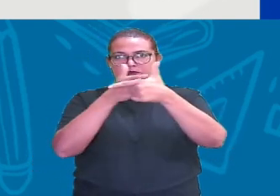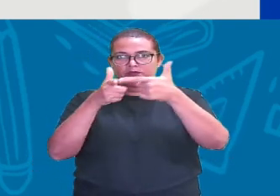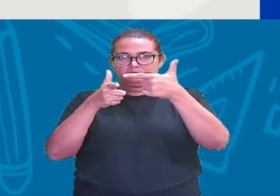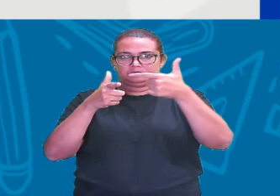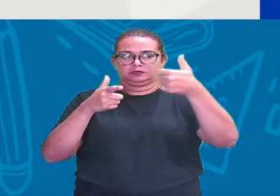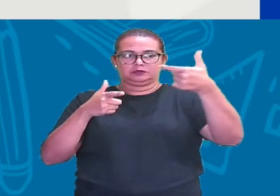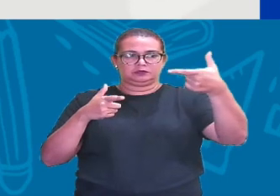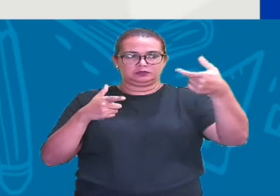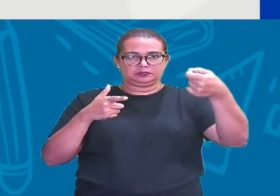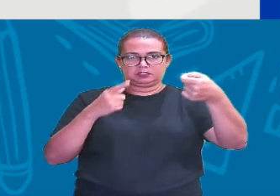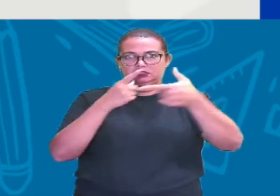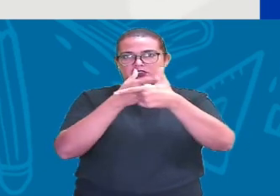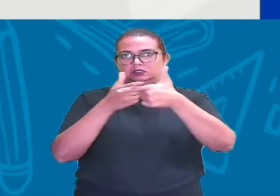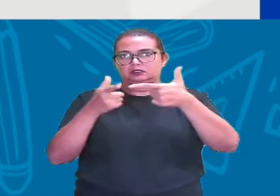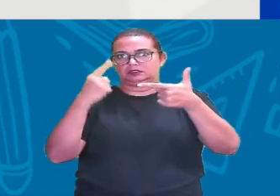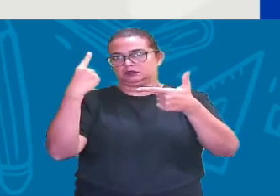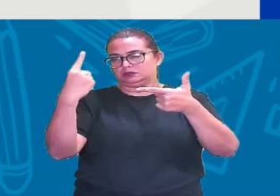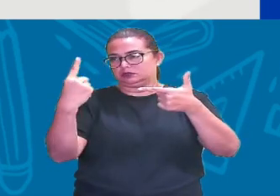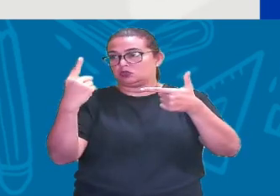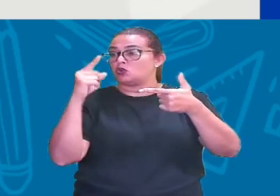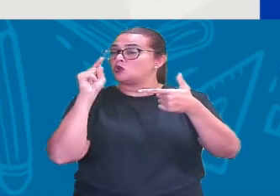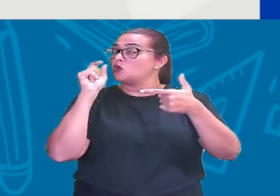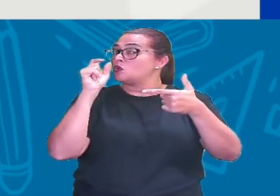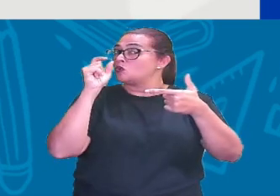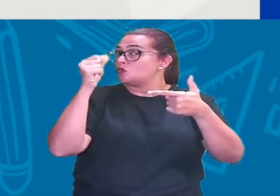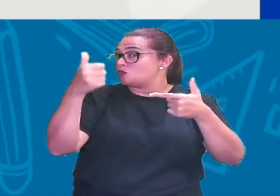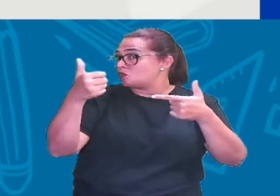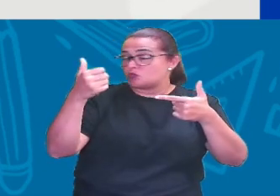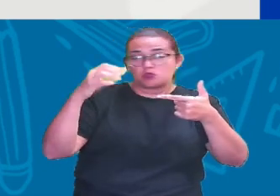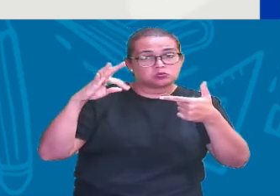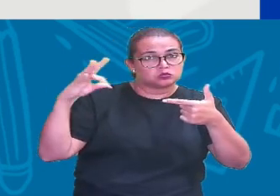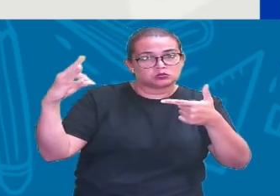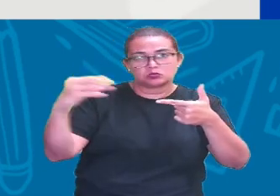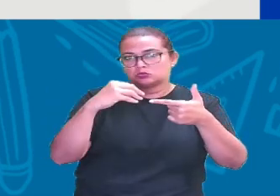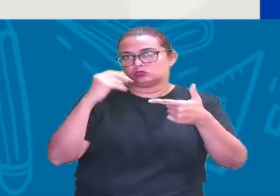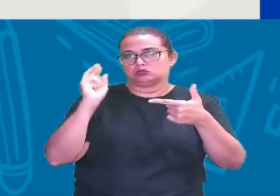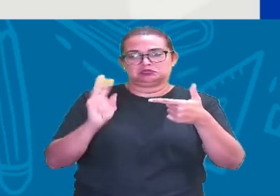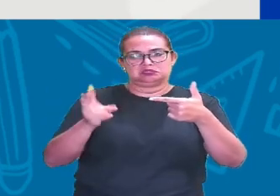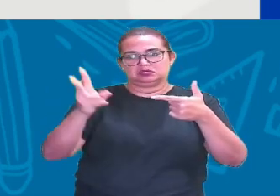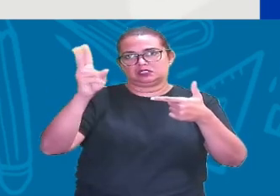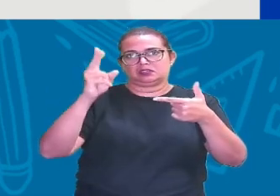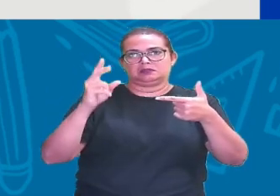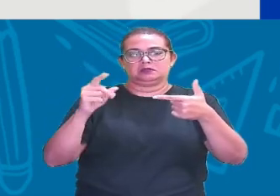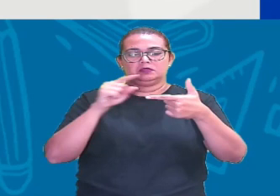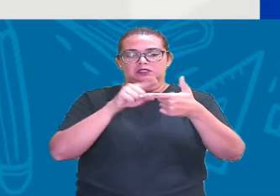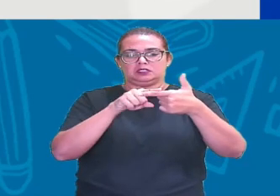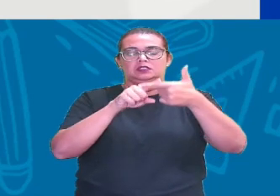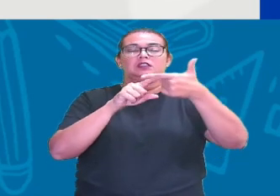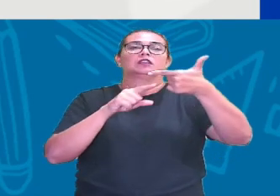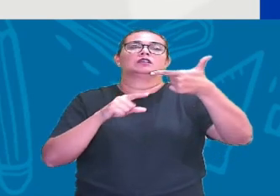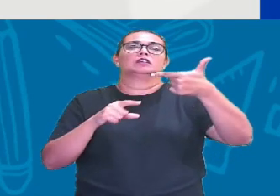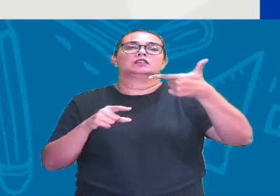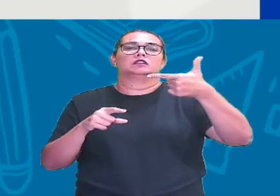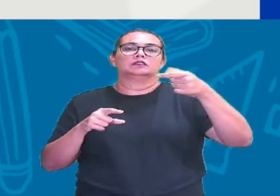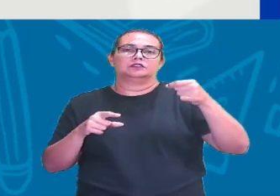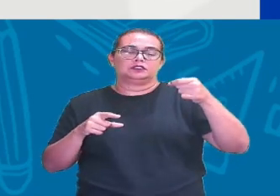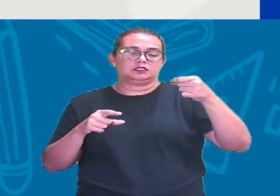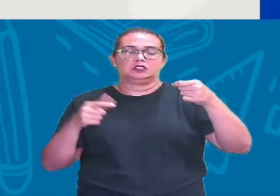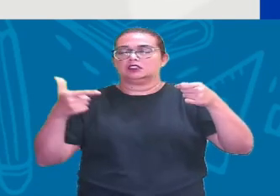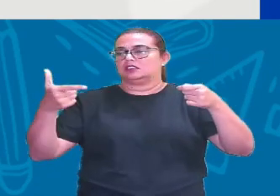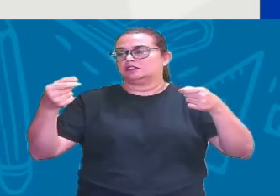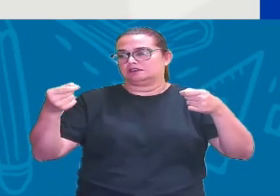1. Porque 1 divide todos os valores, tá? Sempre o 1 e ele mesmo. Olha lá, o 1, o